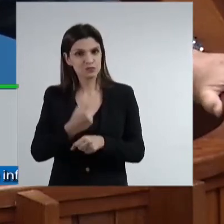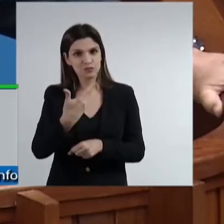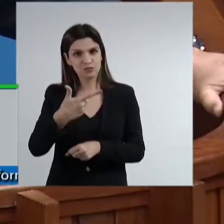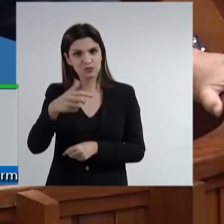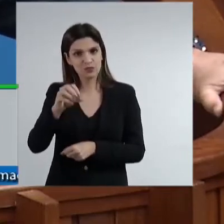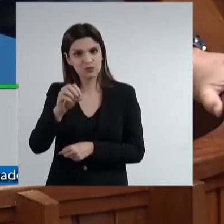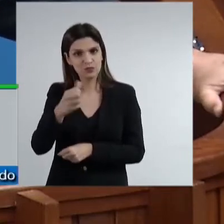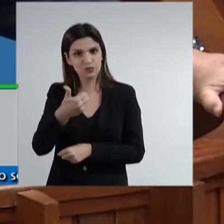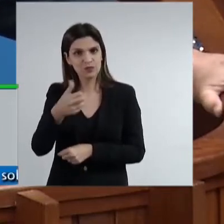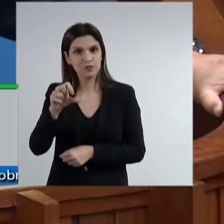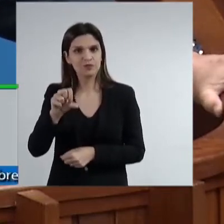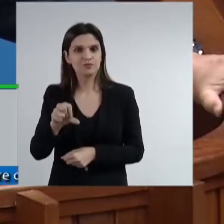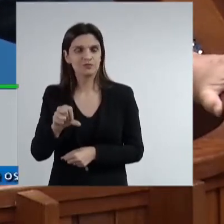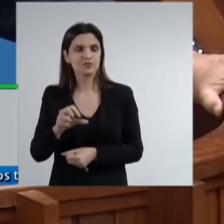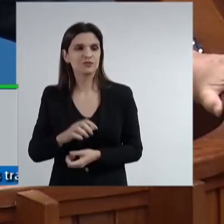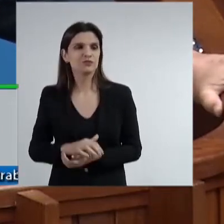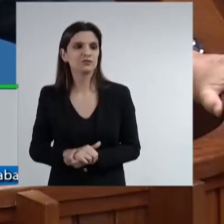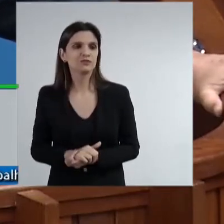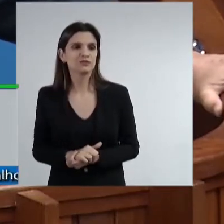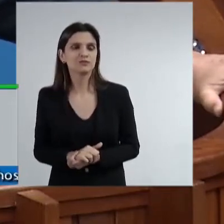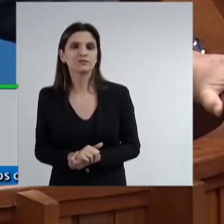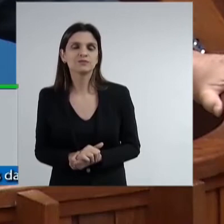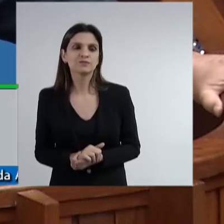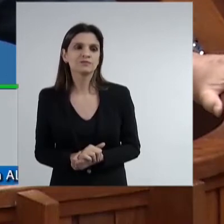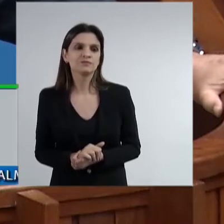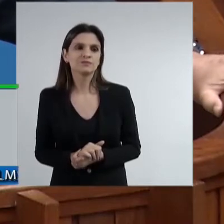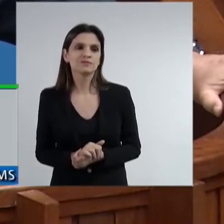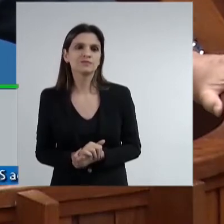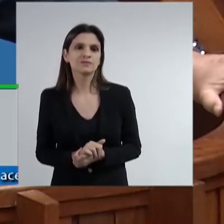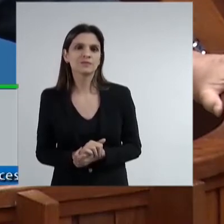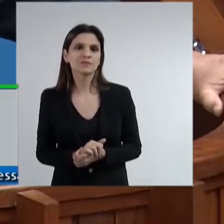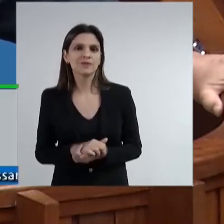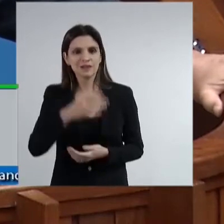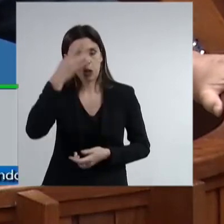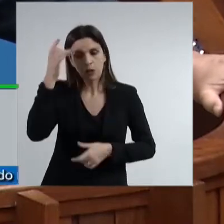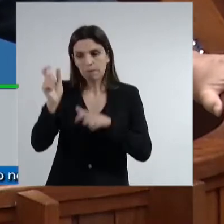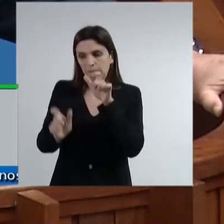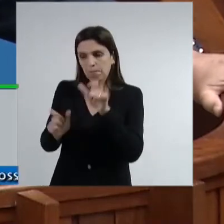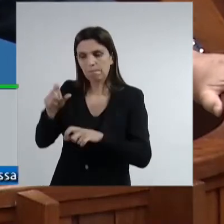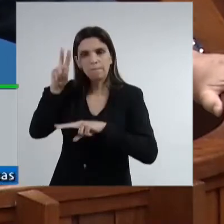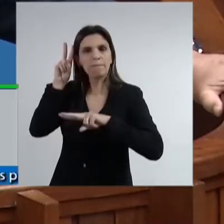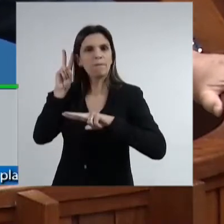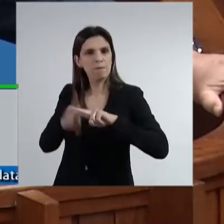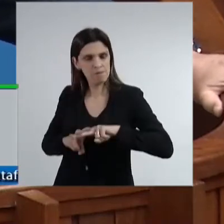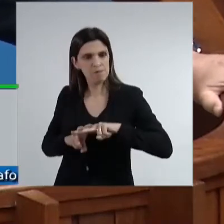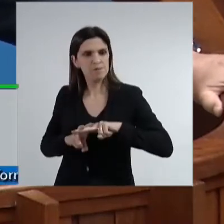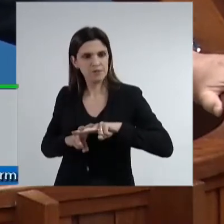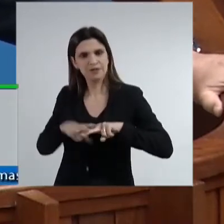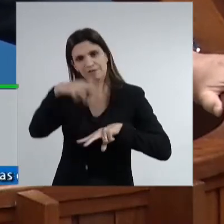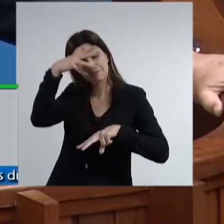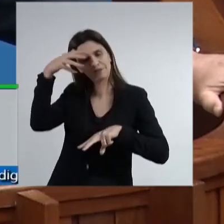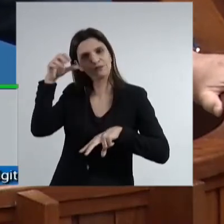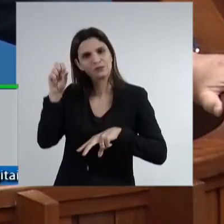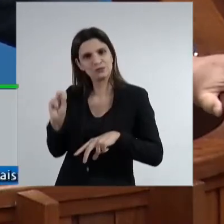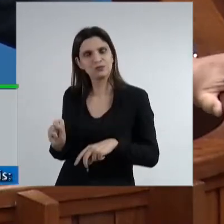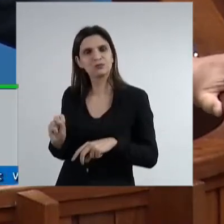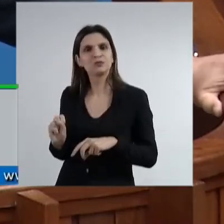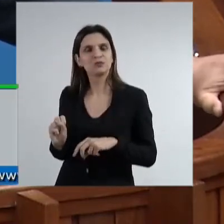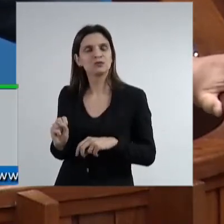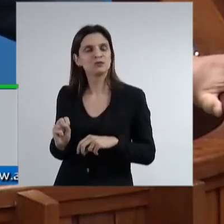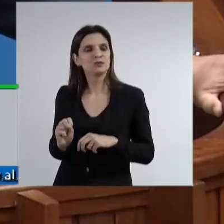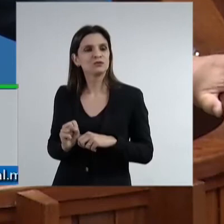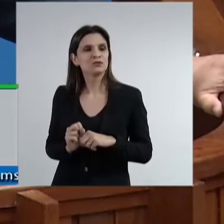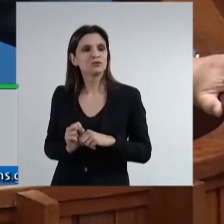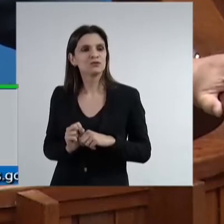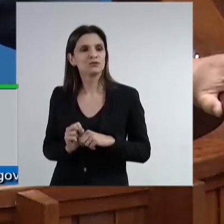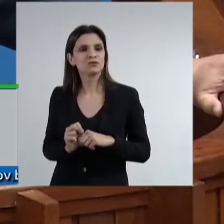Enquanto só com os presos, Mato Grosso do Sul consome,